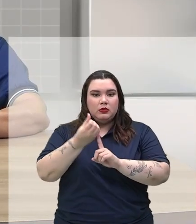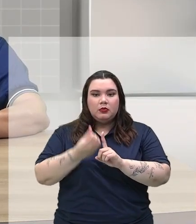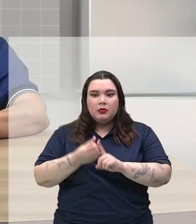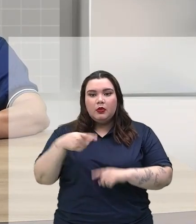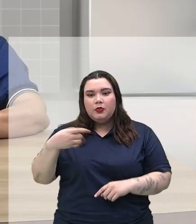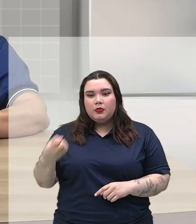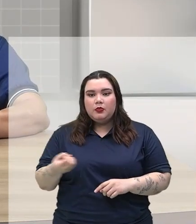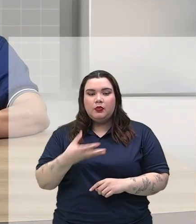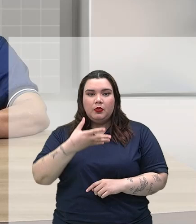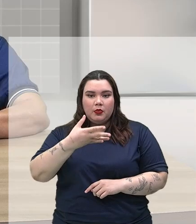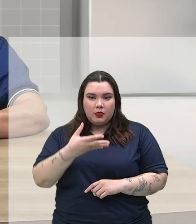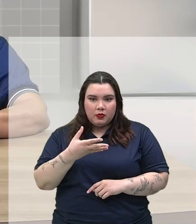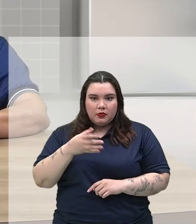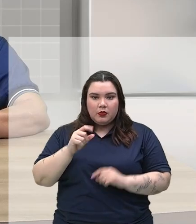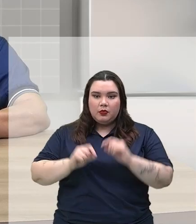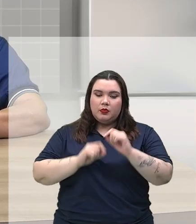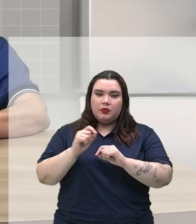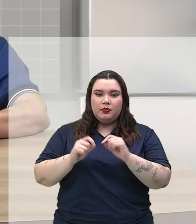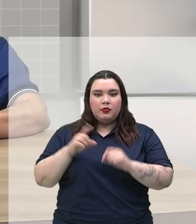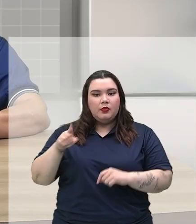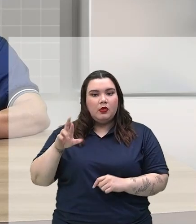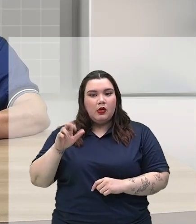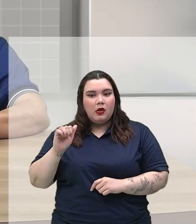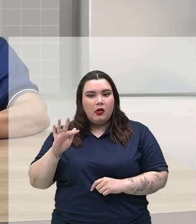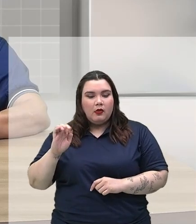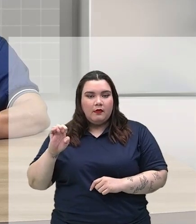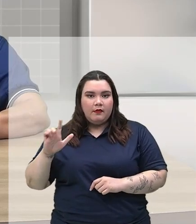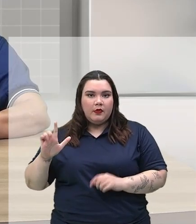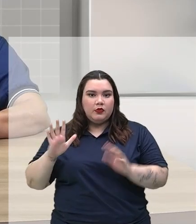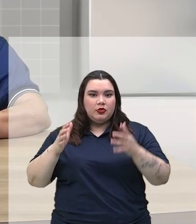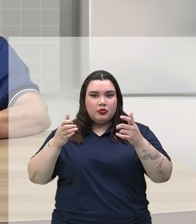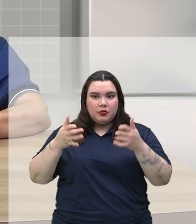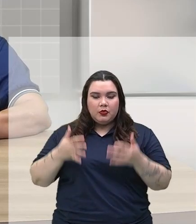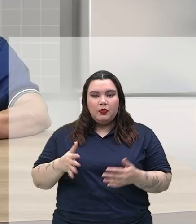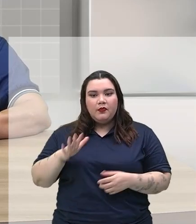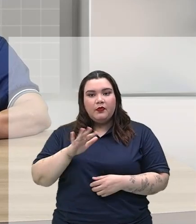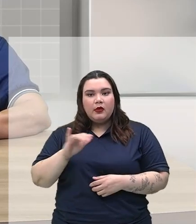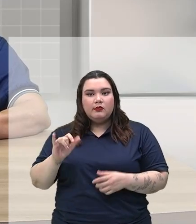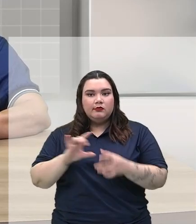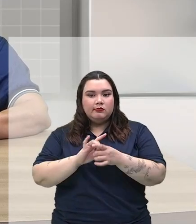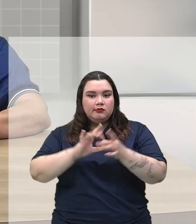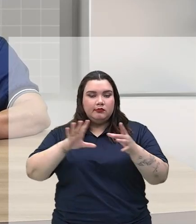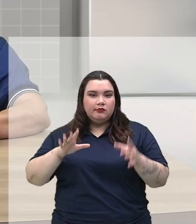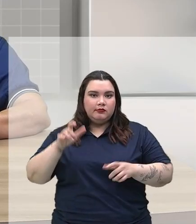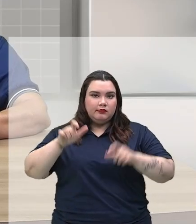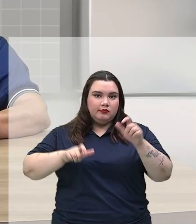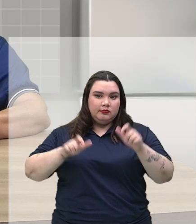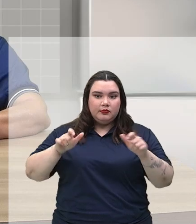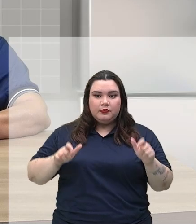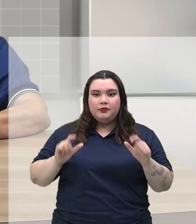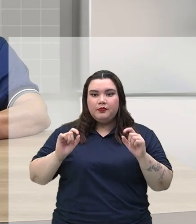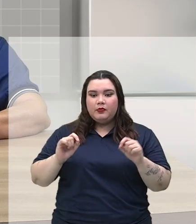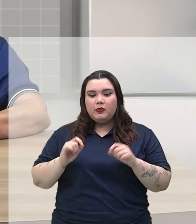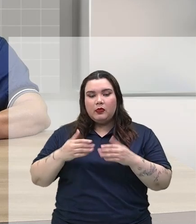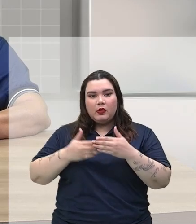novo login que o Rafael já falou, que provavelmente vai estar disponível para vocês a partir de segunda-feira, ok? Então